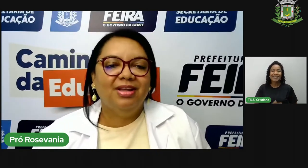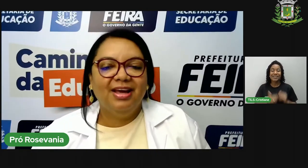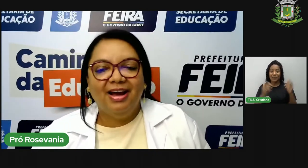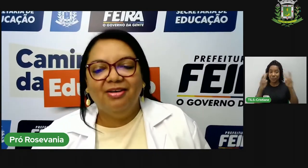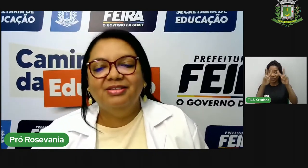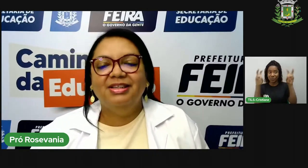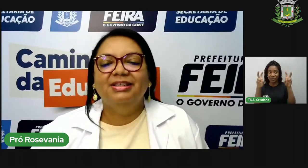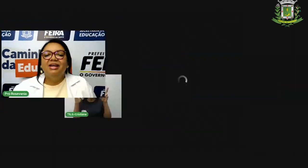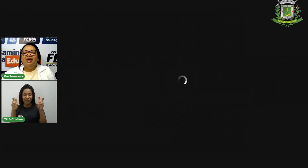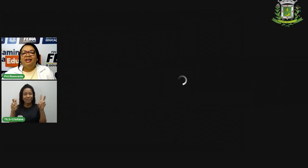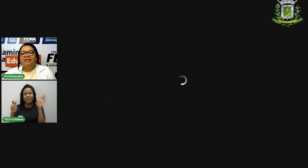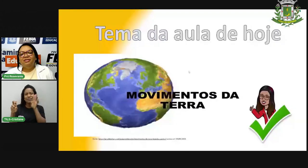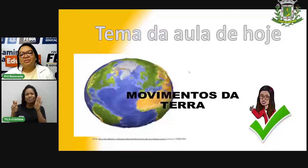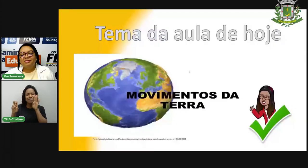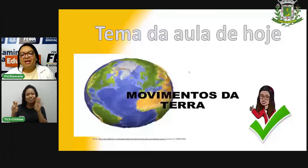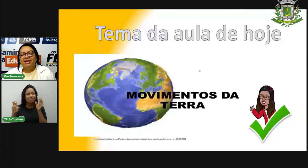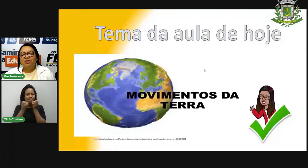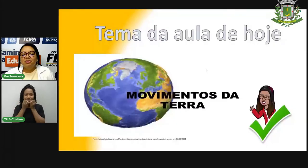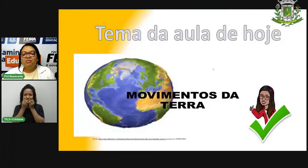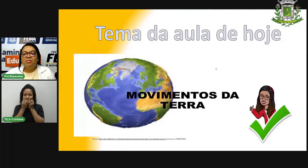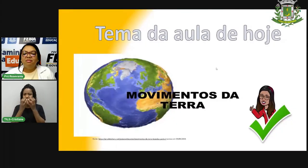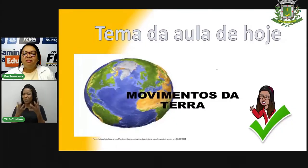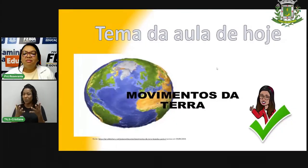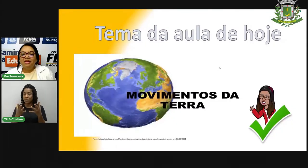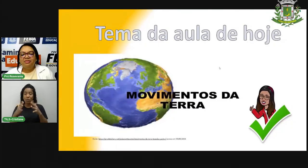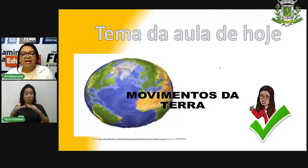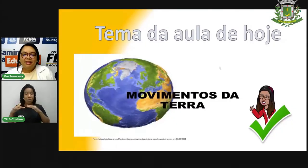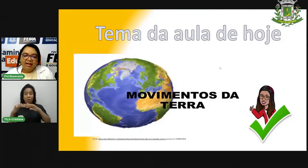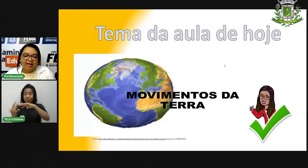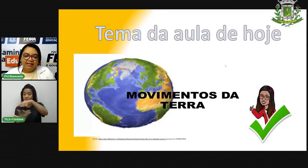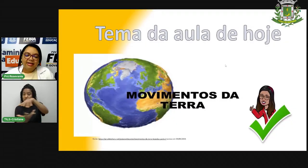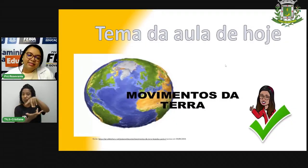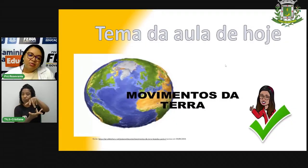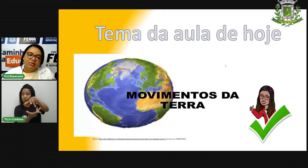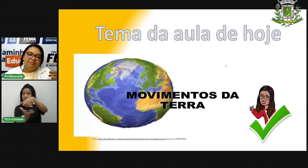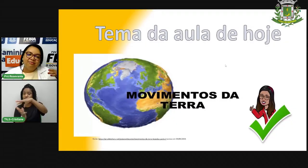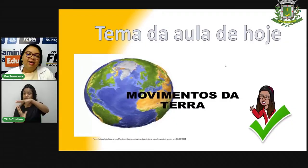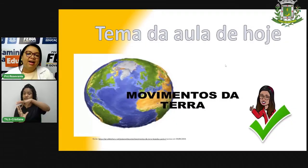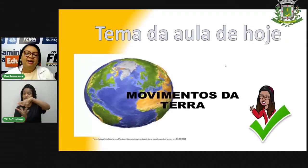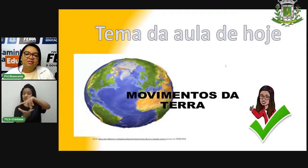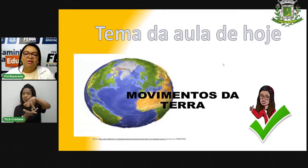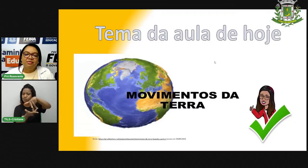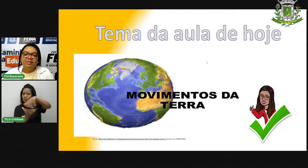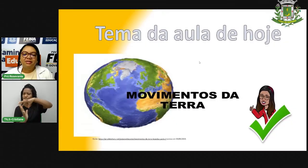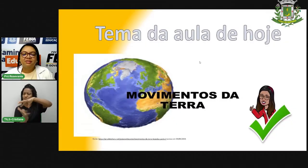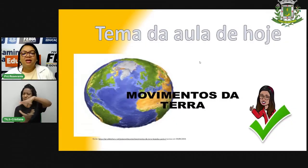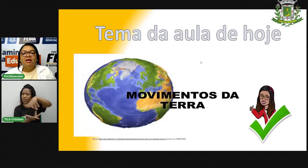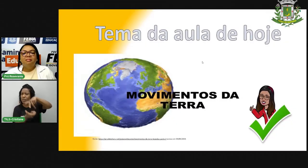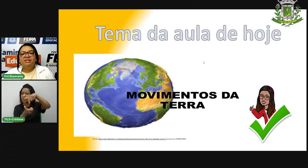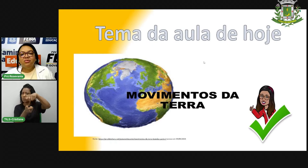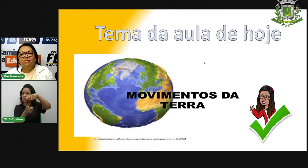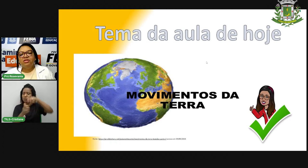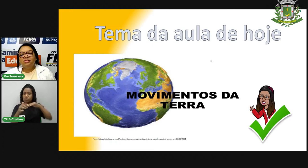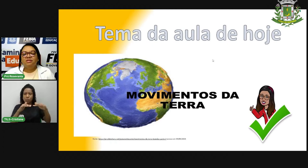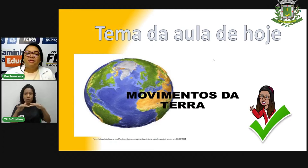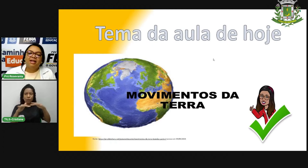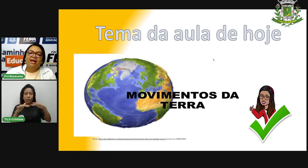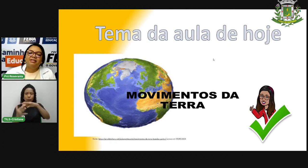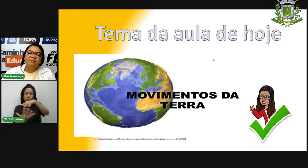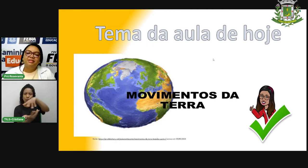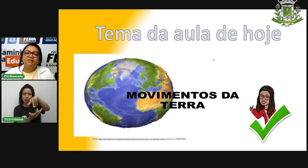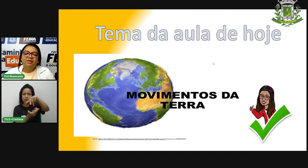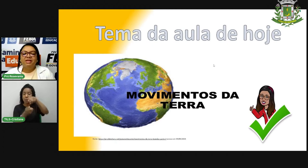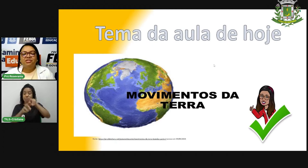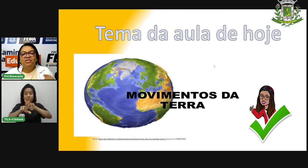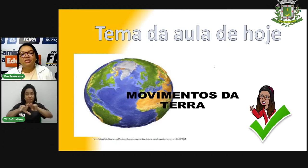muito legal, né? Nós vamos falar sobre os movimentos da Terra, a Terra executa vários movimentos, mas hoje nós vamos